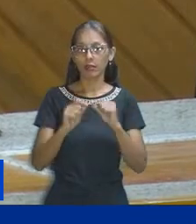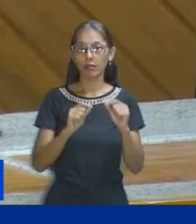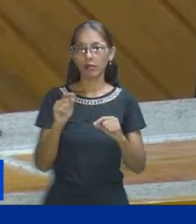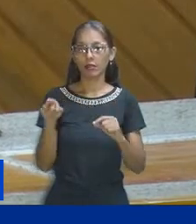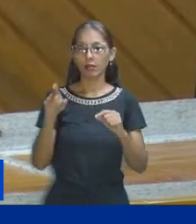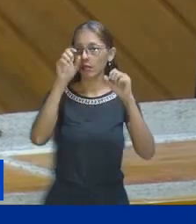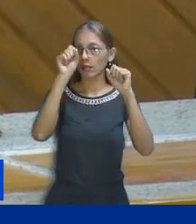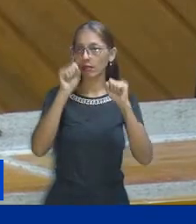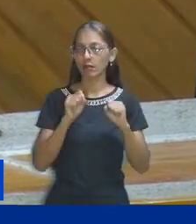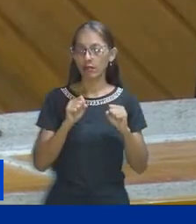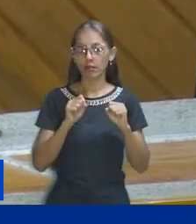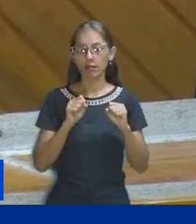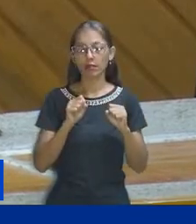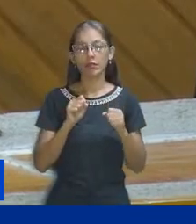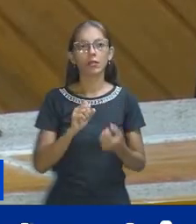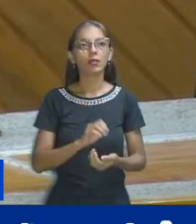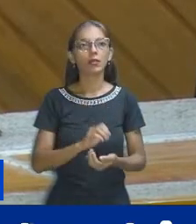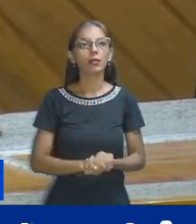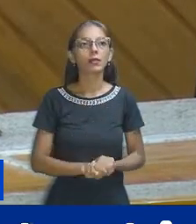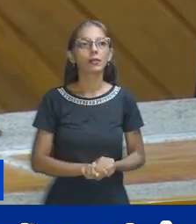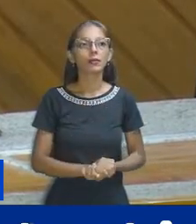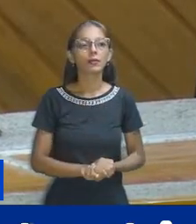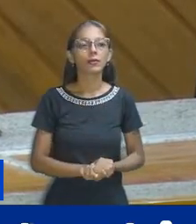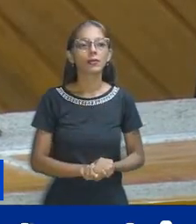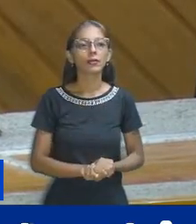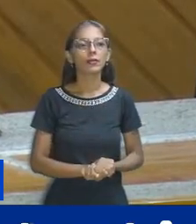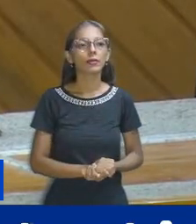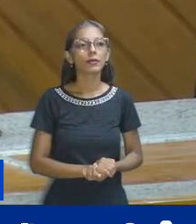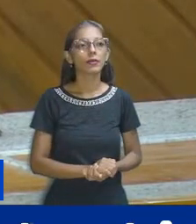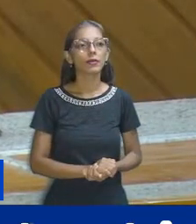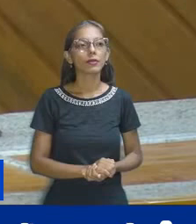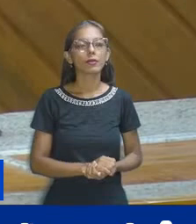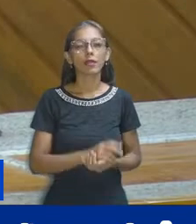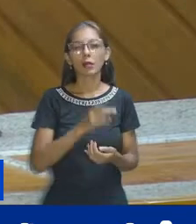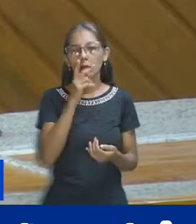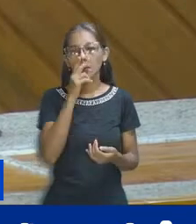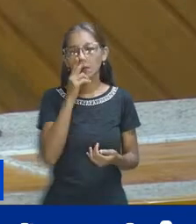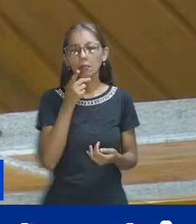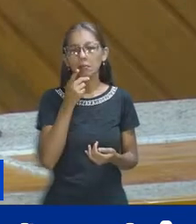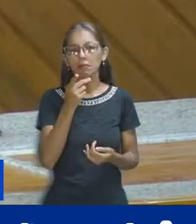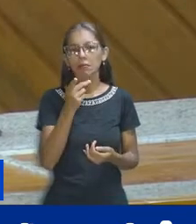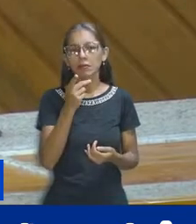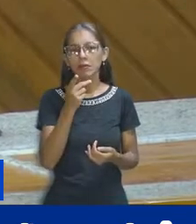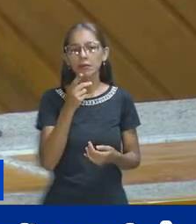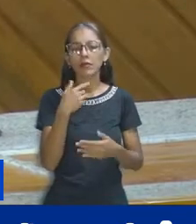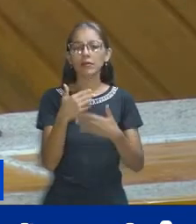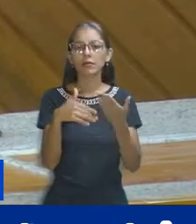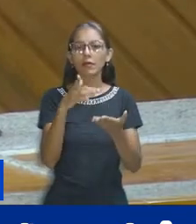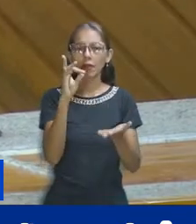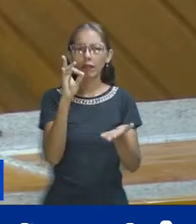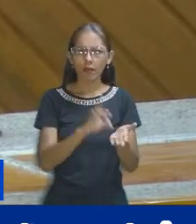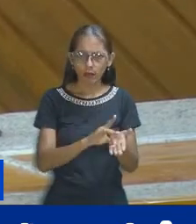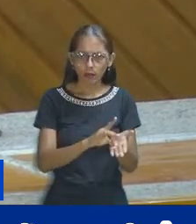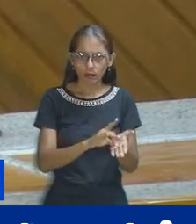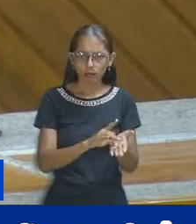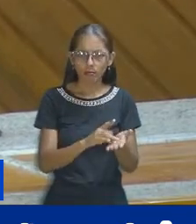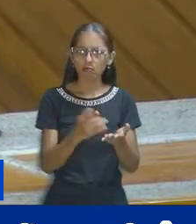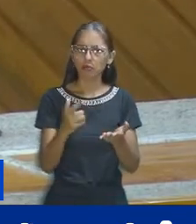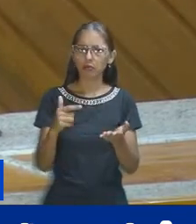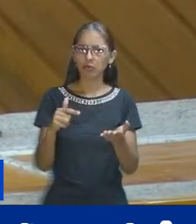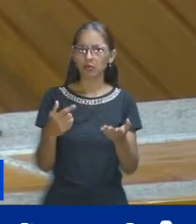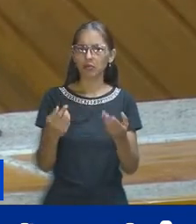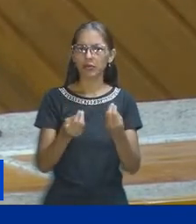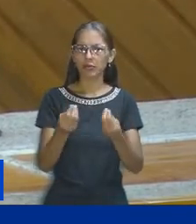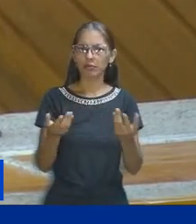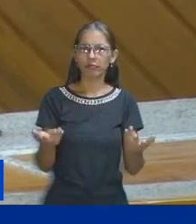não confirmarem na inteireza o que disseram na fase de inquérito não permite, por